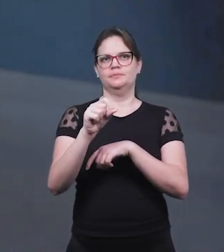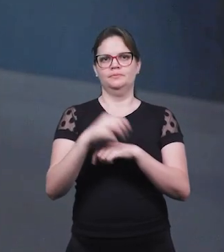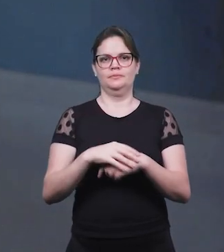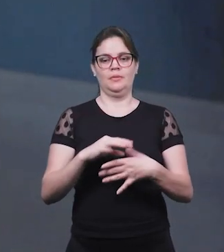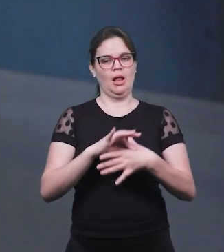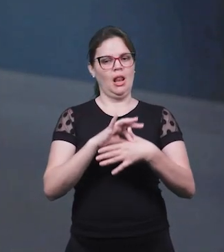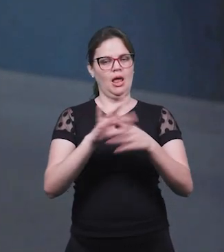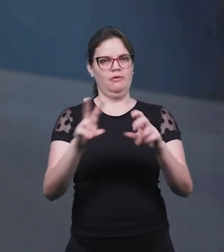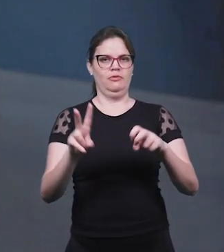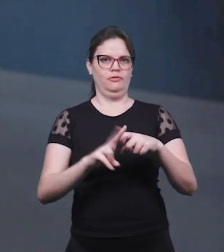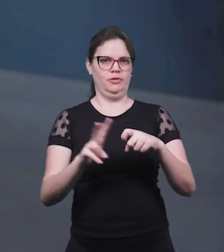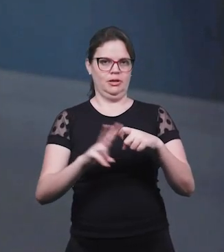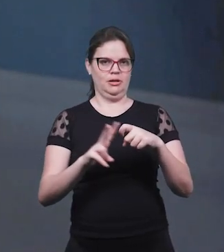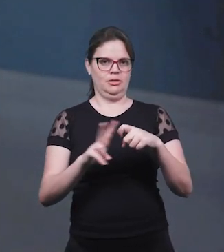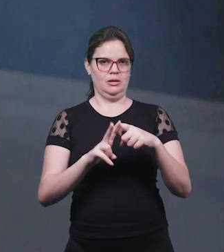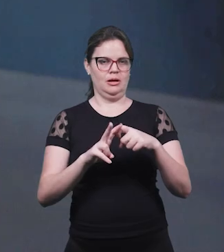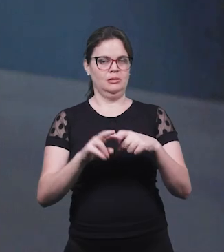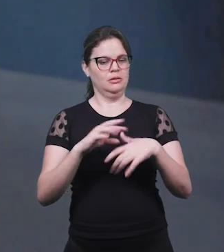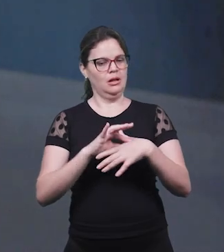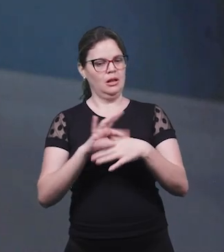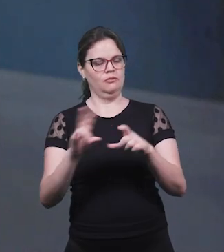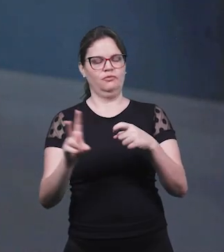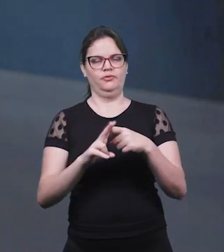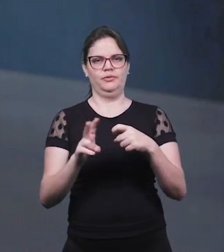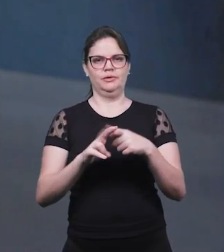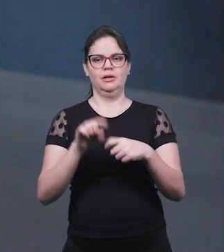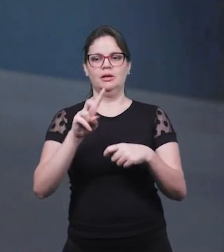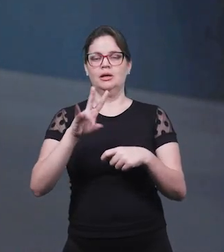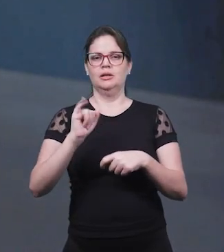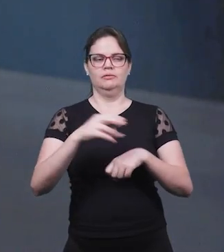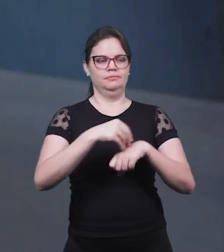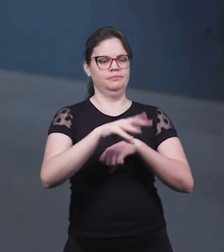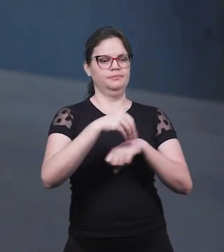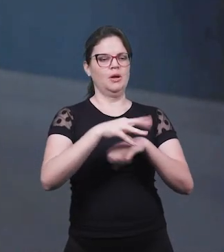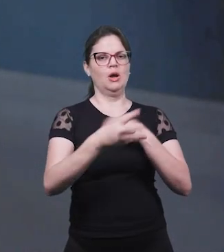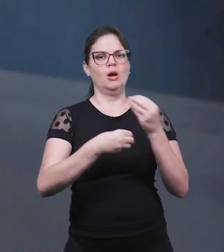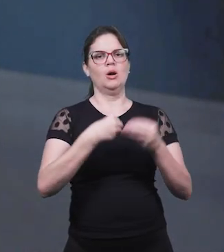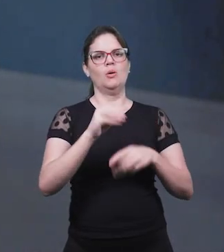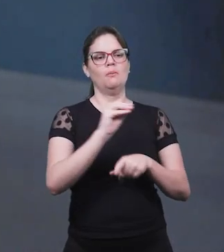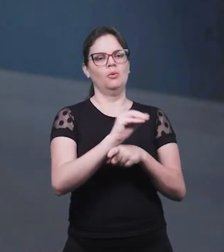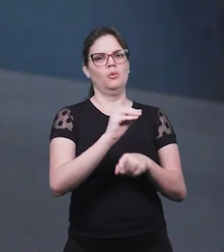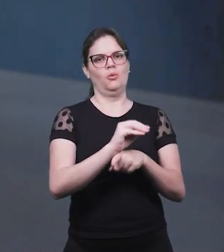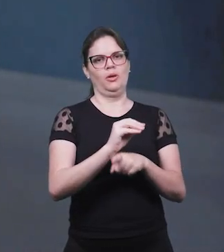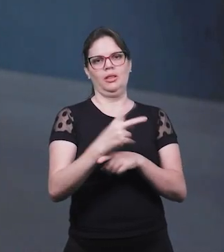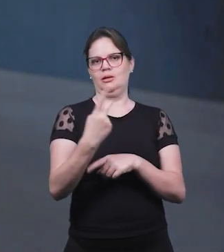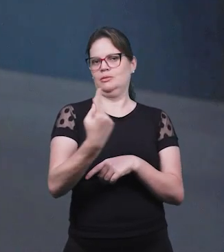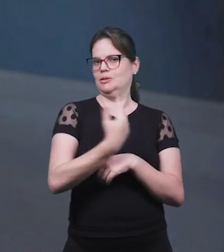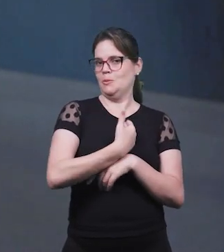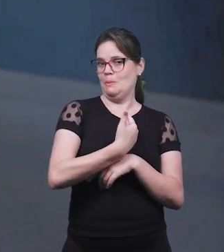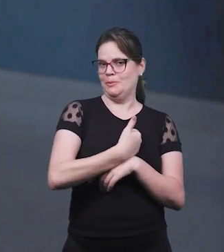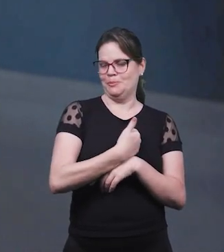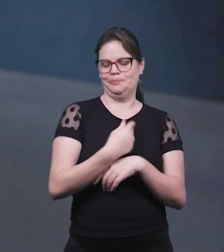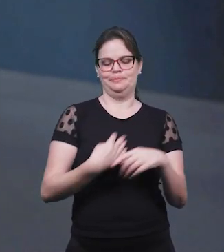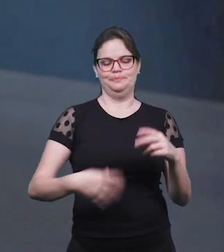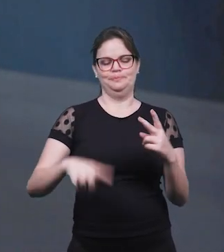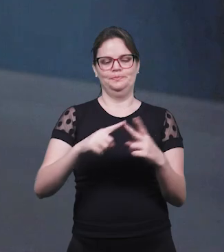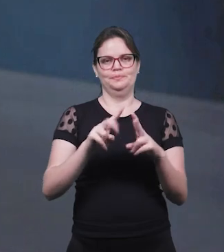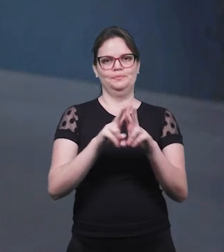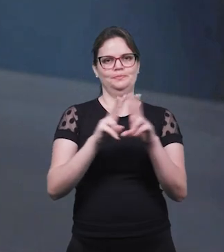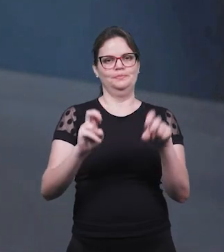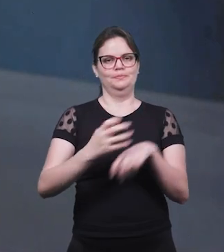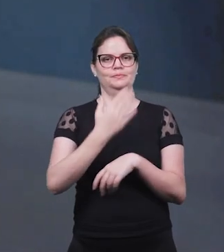ao veterinário. Ele vai te instruir como cuidar do seu novo amiguinho. Com relação